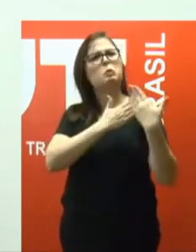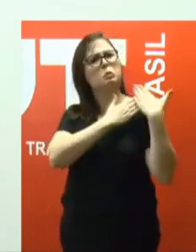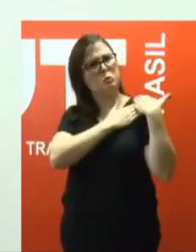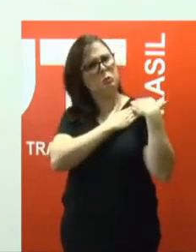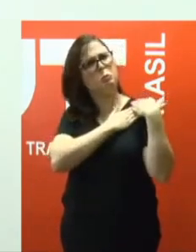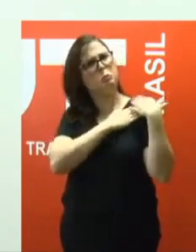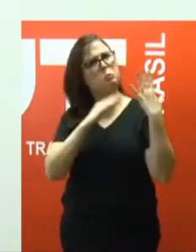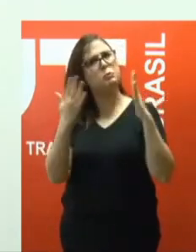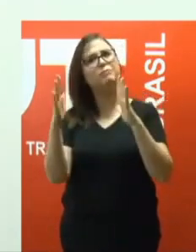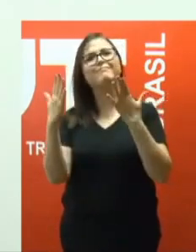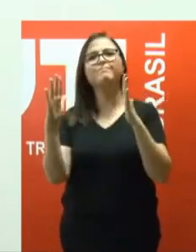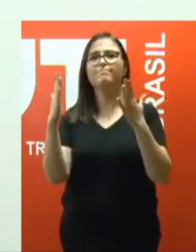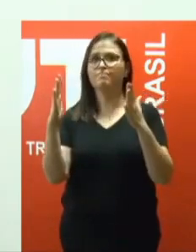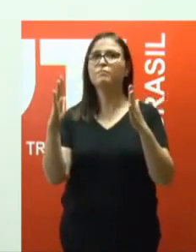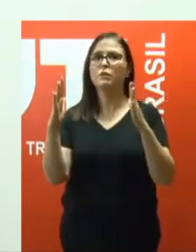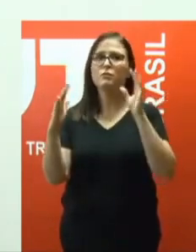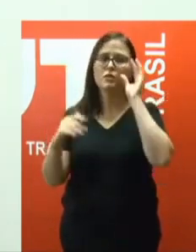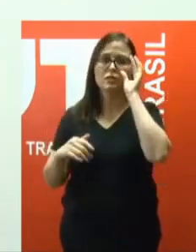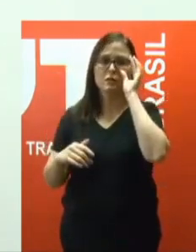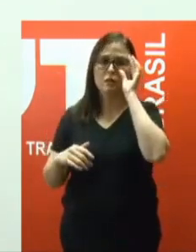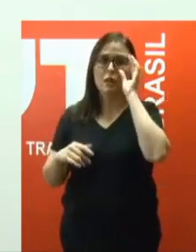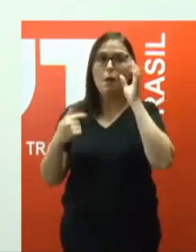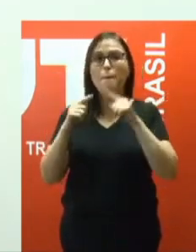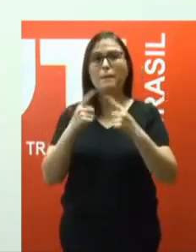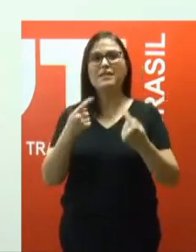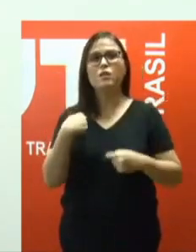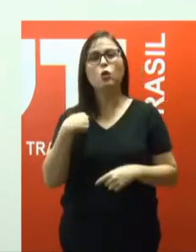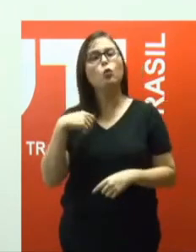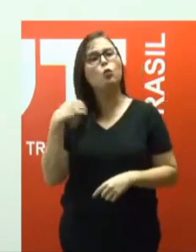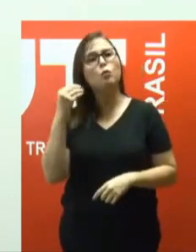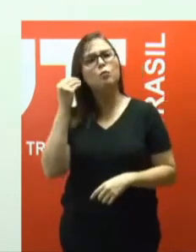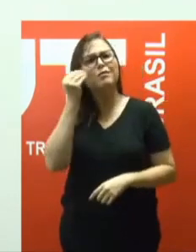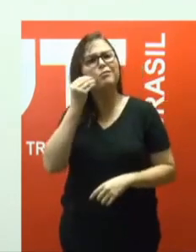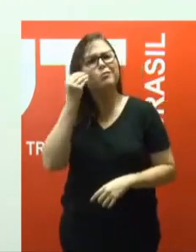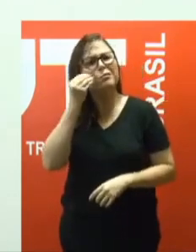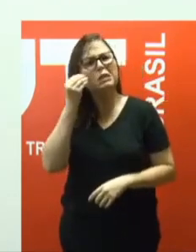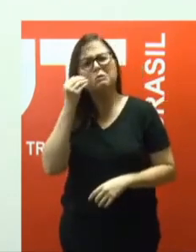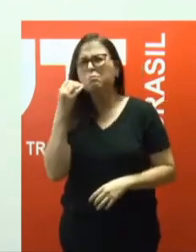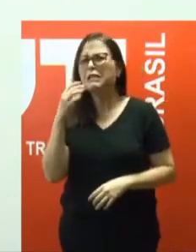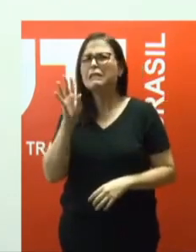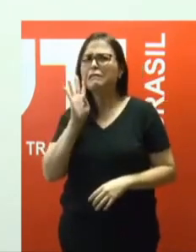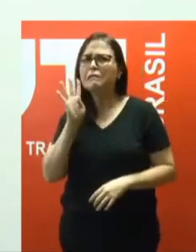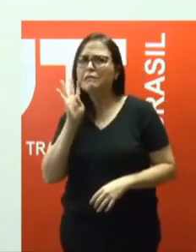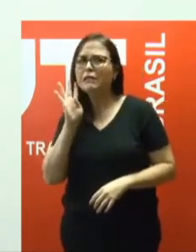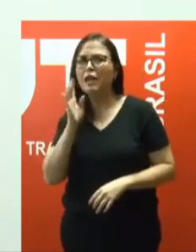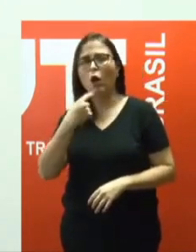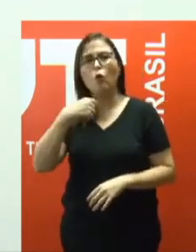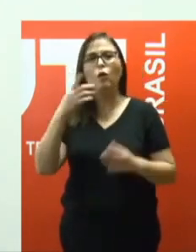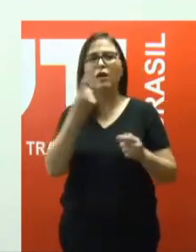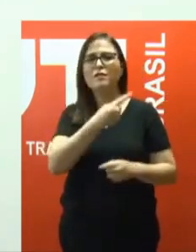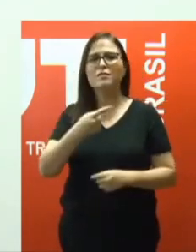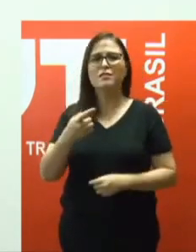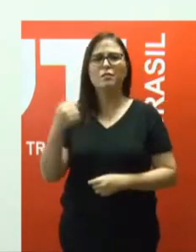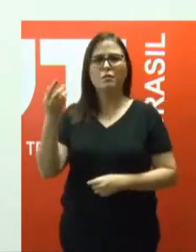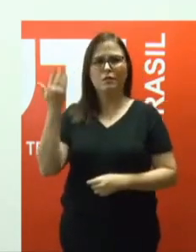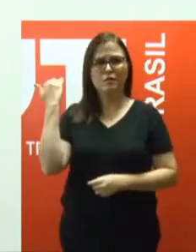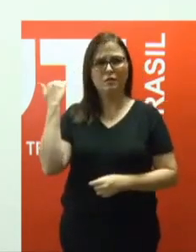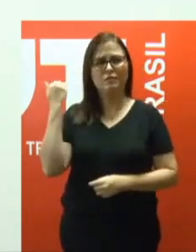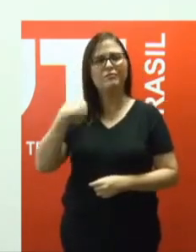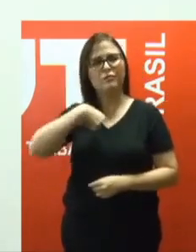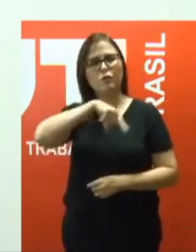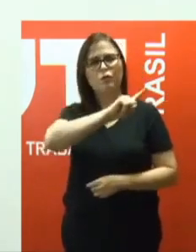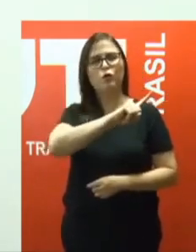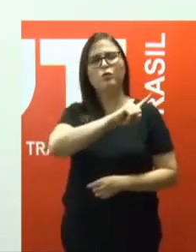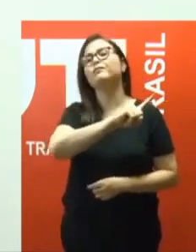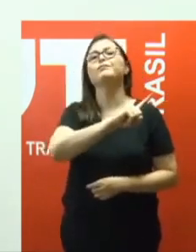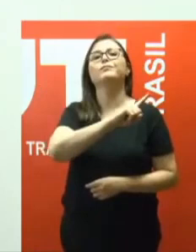máscara. Mas eu fiz uma experiência muito rica no Rio de Janeiro. Essa semana eu fui para o Rio. Começamos no sábado com